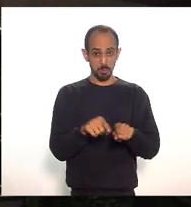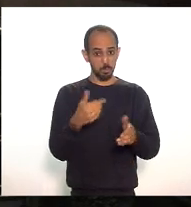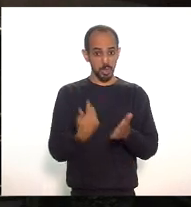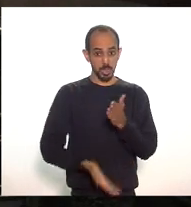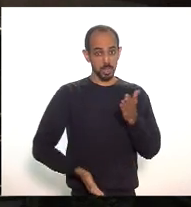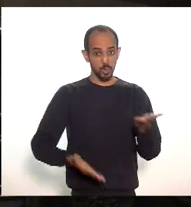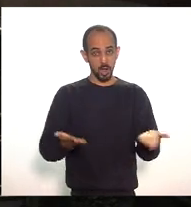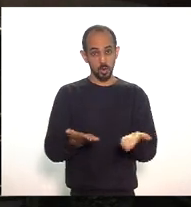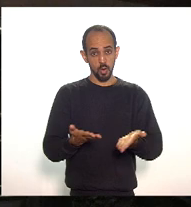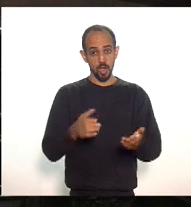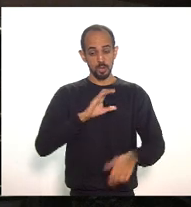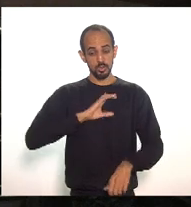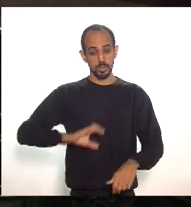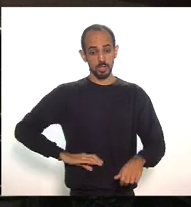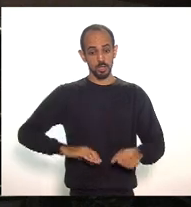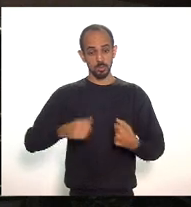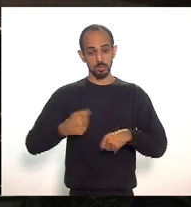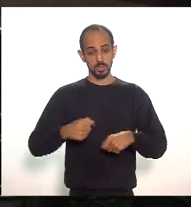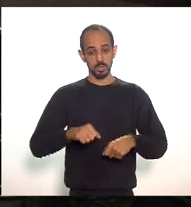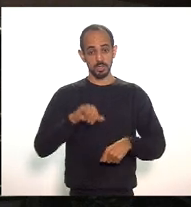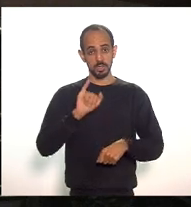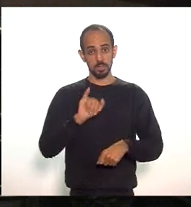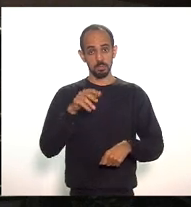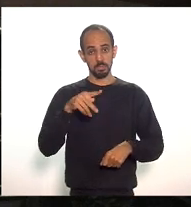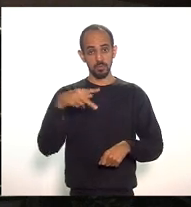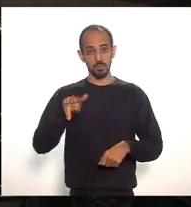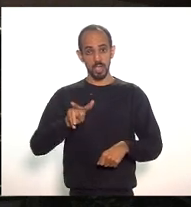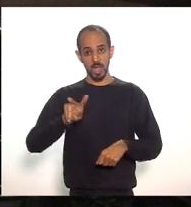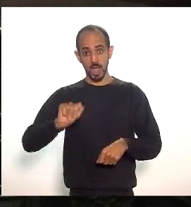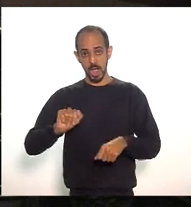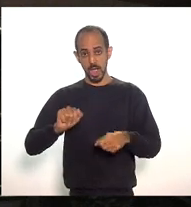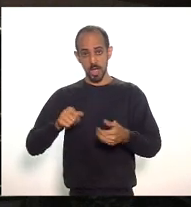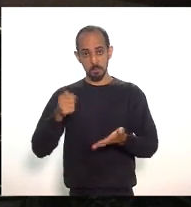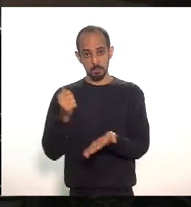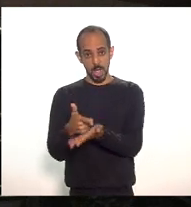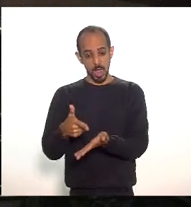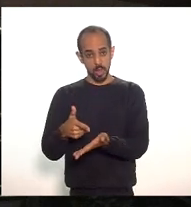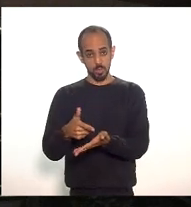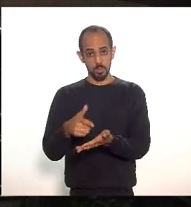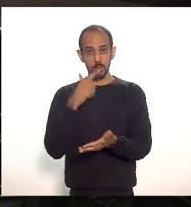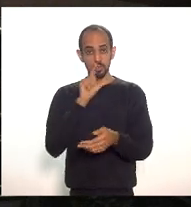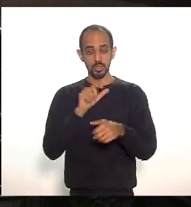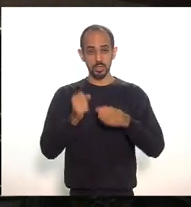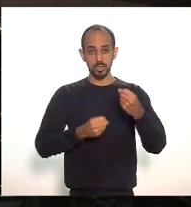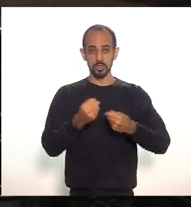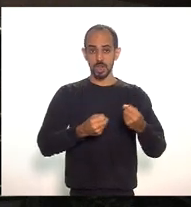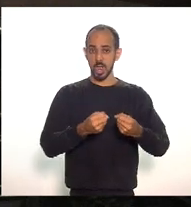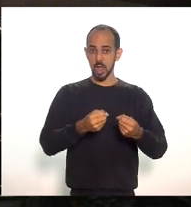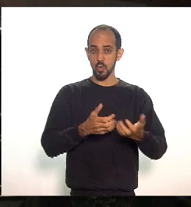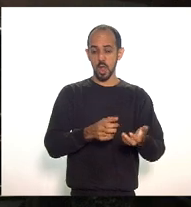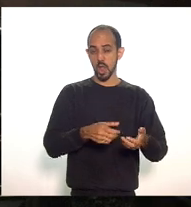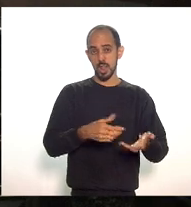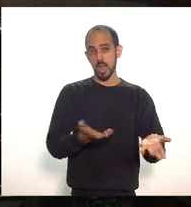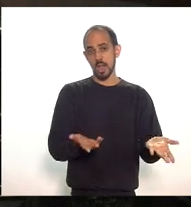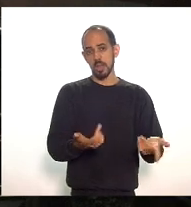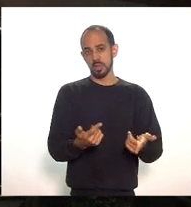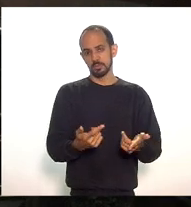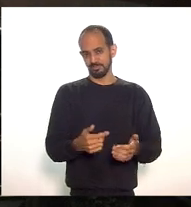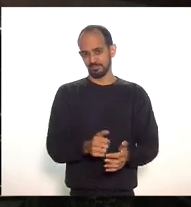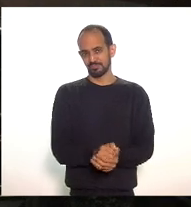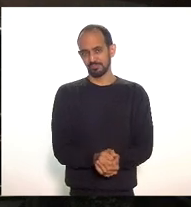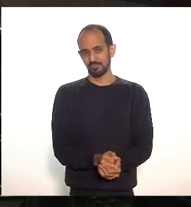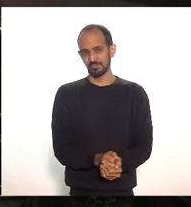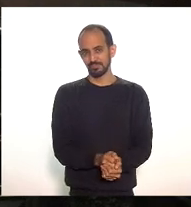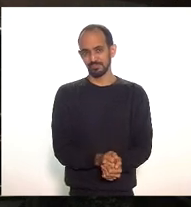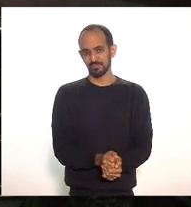agora vai ter que quitar o IPVA em meio a pandemia para poder andar de carro bom então a gente e a gente já até pouco tempo tinha